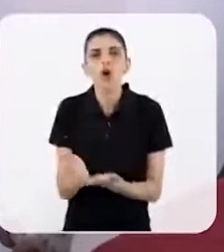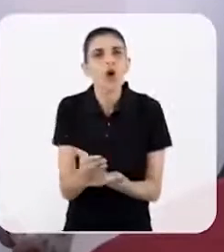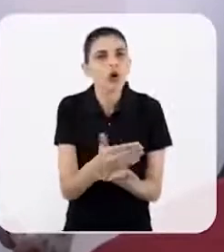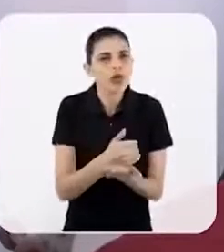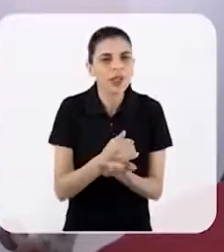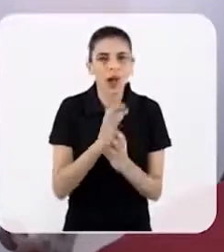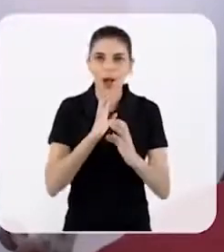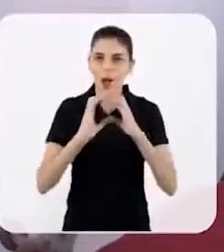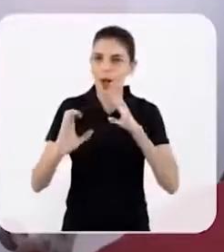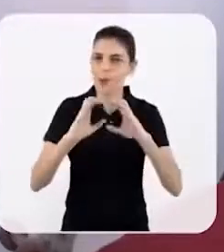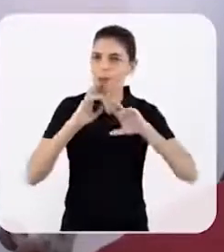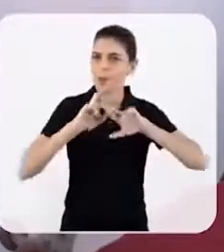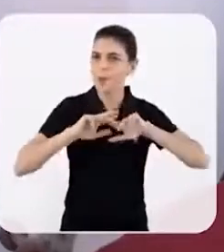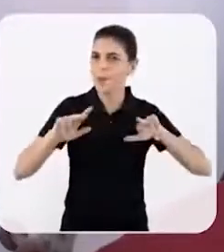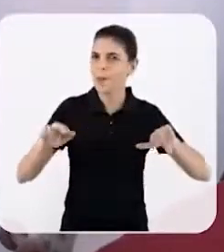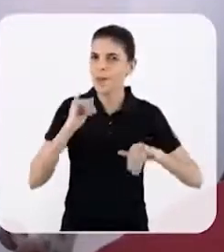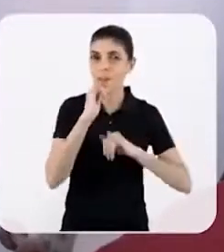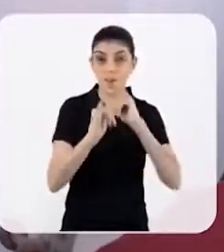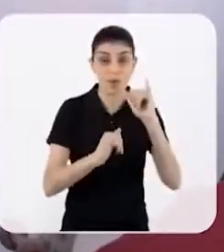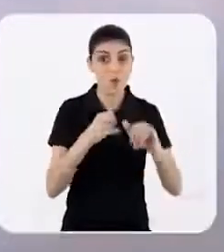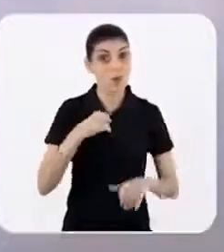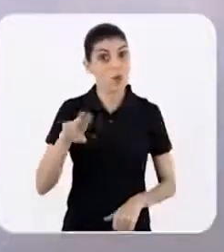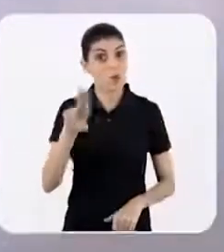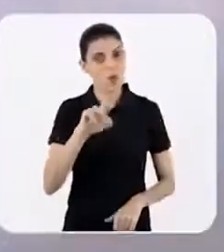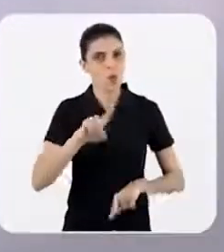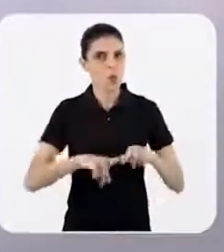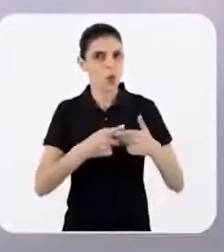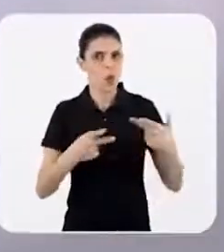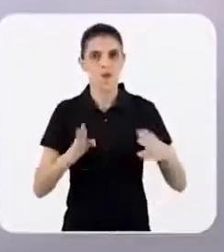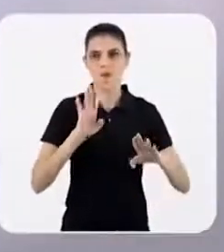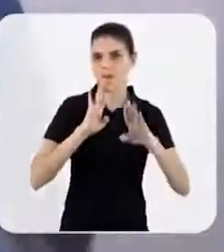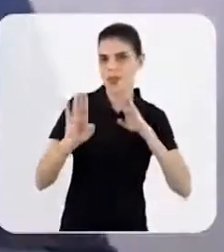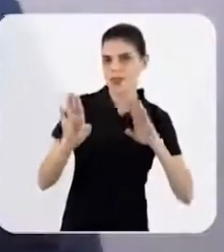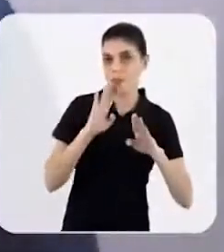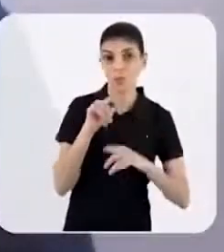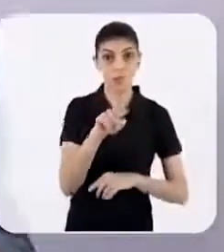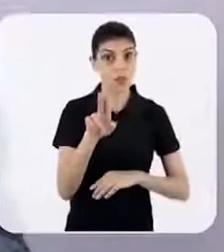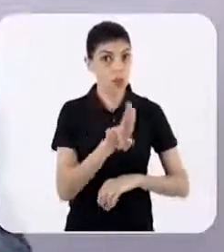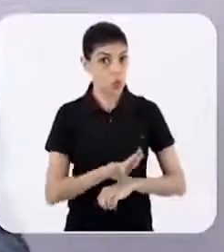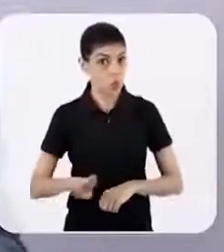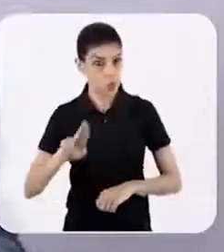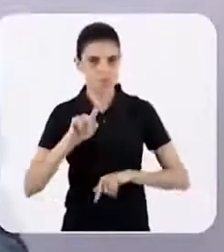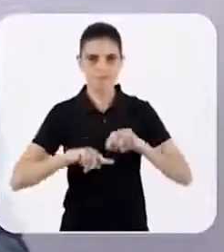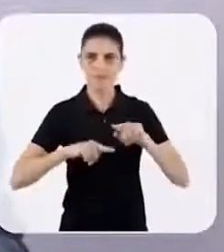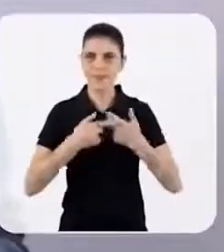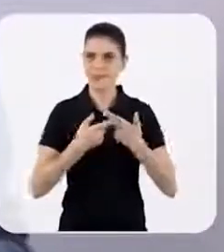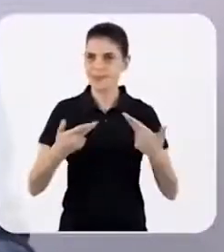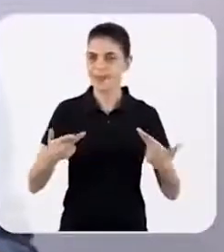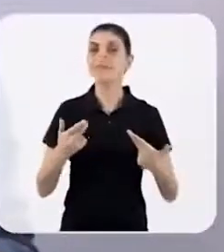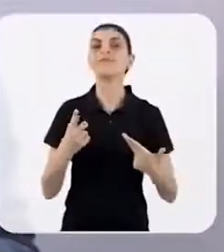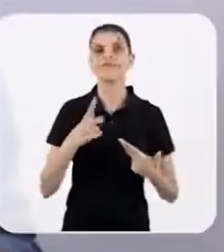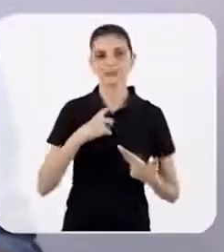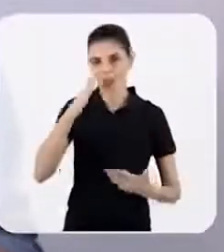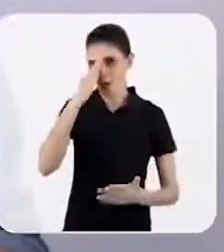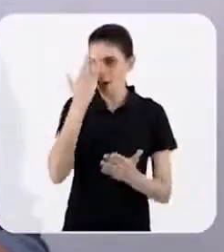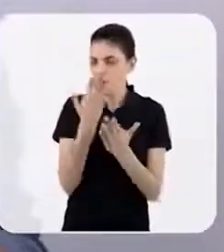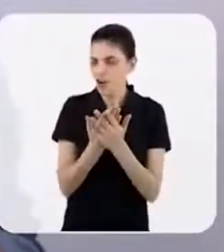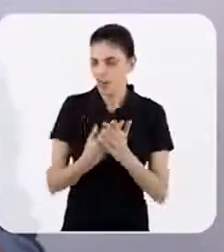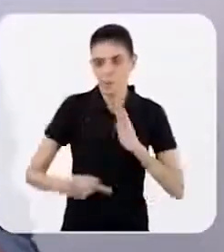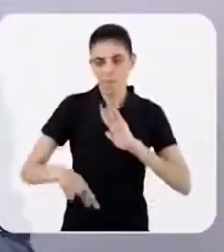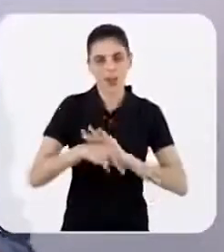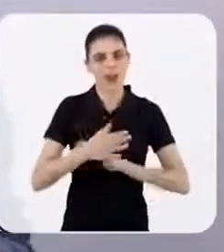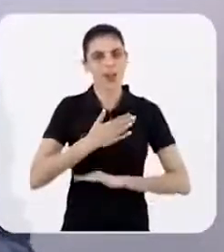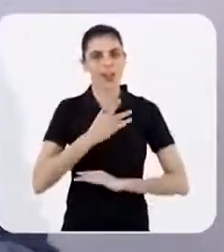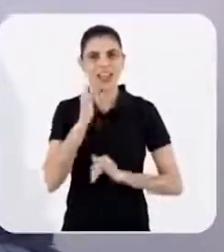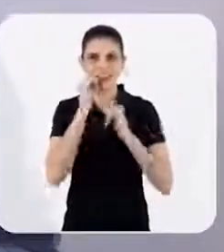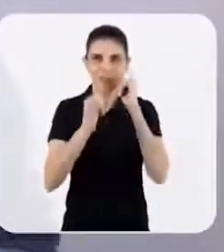Coletamos o conteúdo, comunicações e outras informações quando usa nossos produtos. Facebook. Quando você usa nossos serviços, está